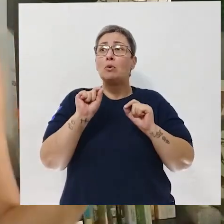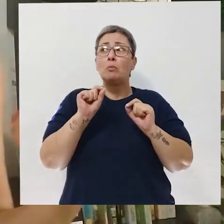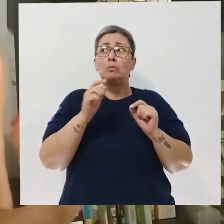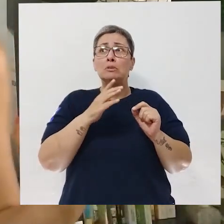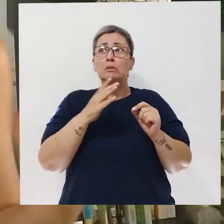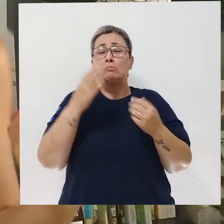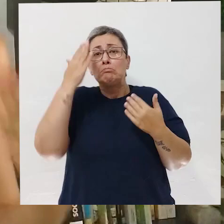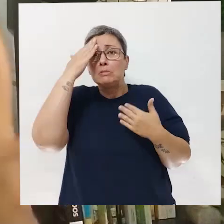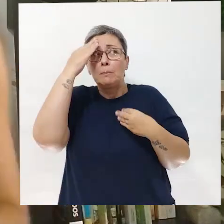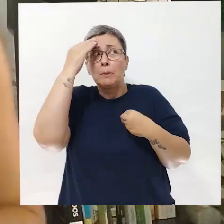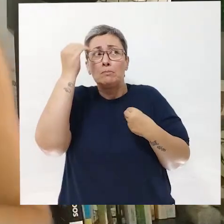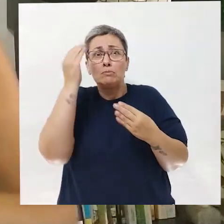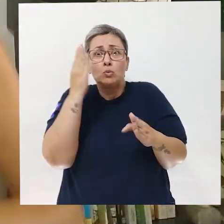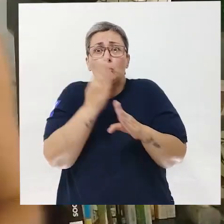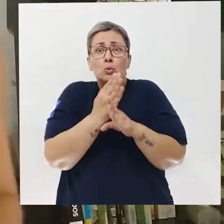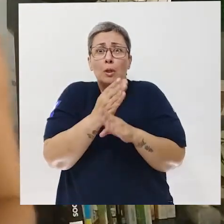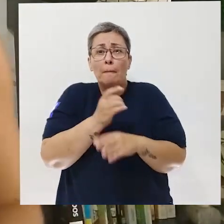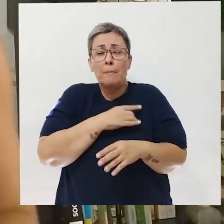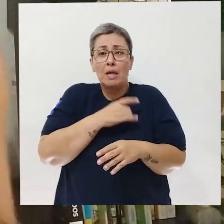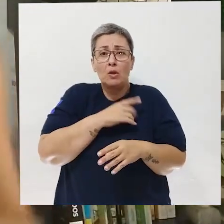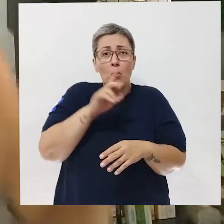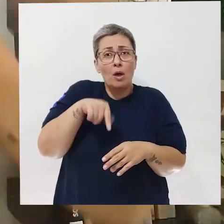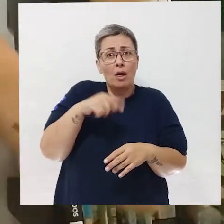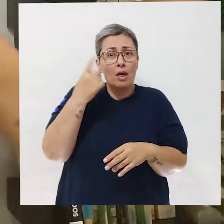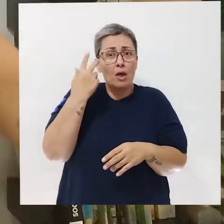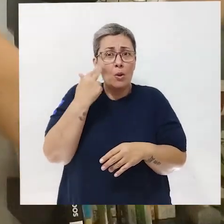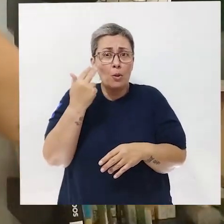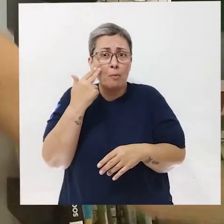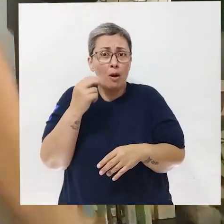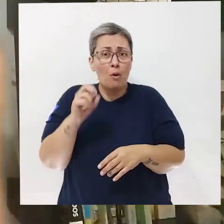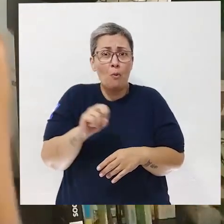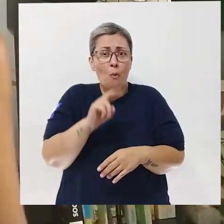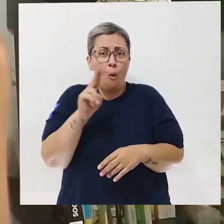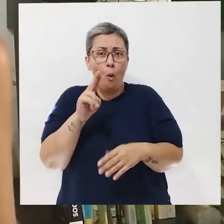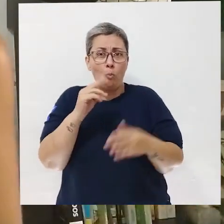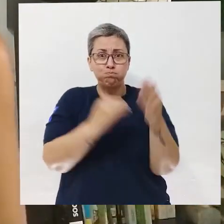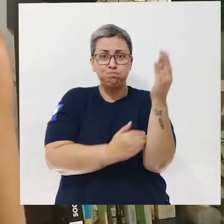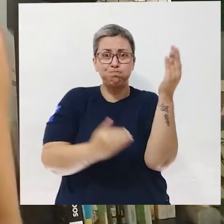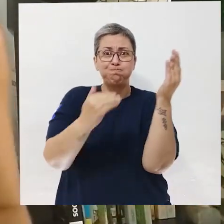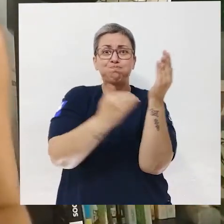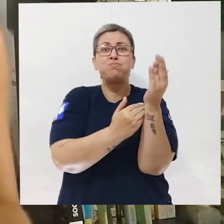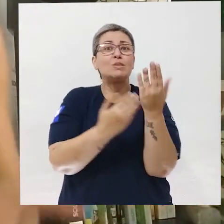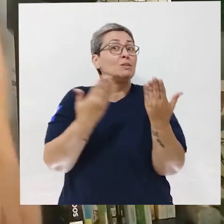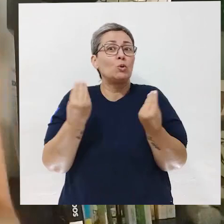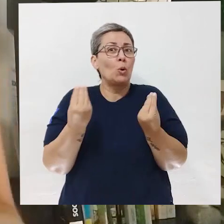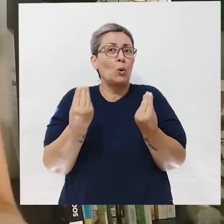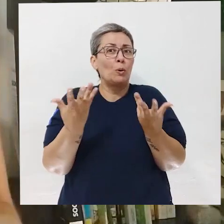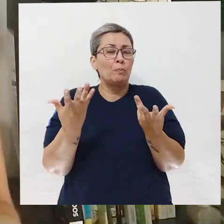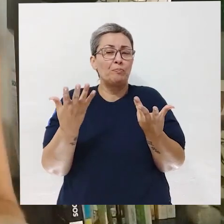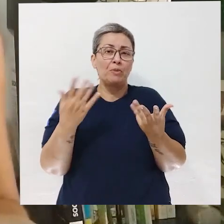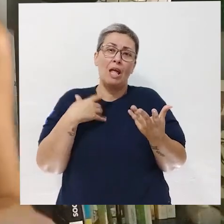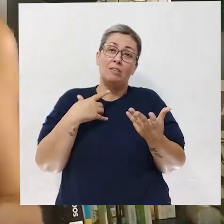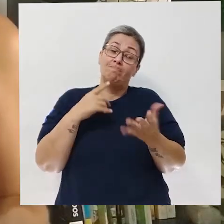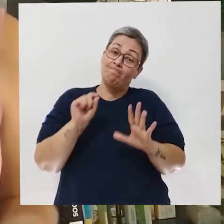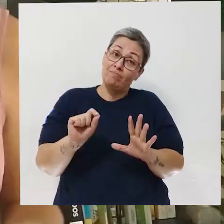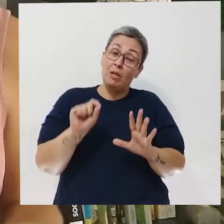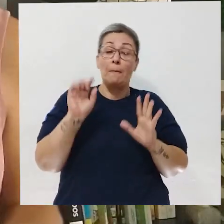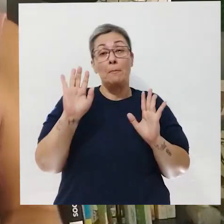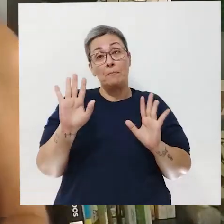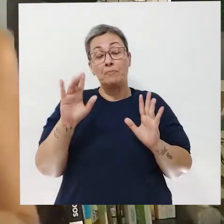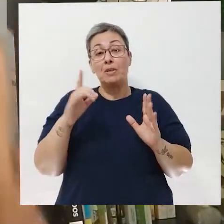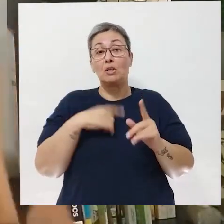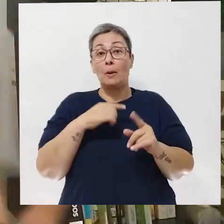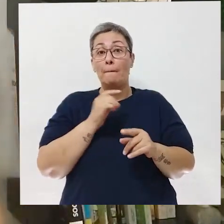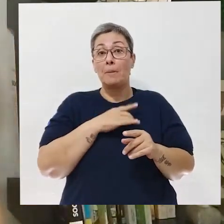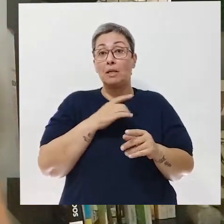da gente de agulha ele é normal ou ele é meio exagerado? Bom, talvez seja só uma questão